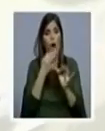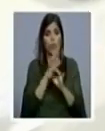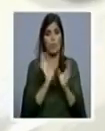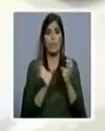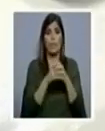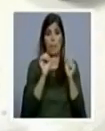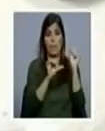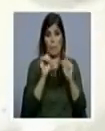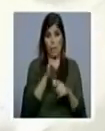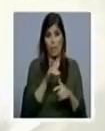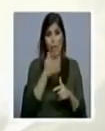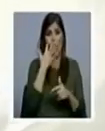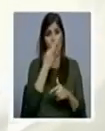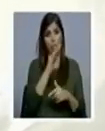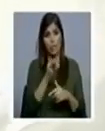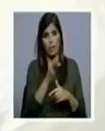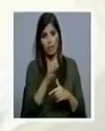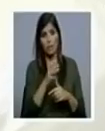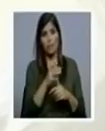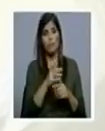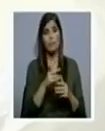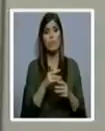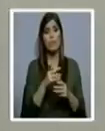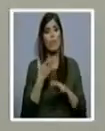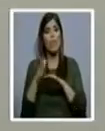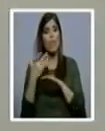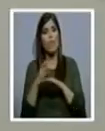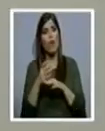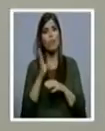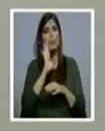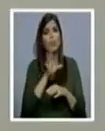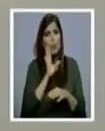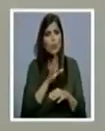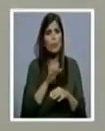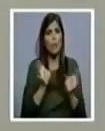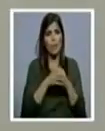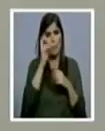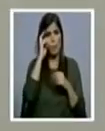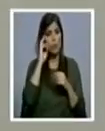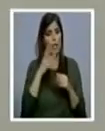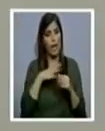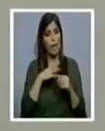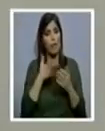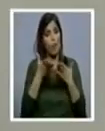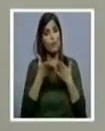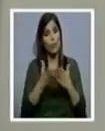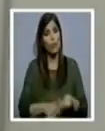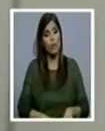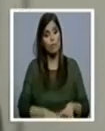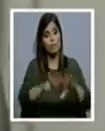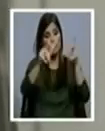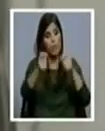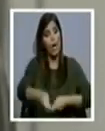de Química procura aquele que melhor retém poluentes e a equipa de Biologia quer o que mais ajuda